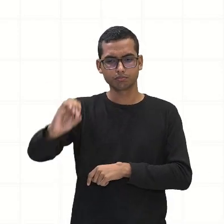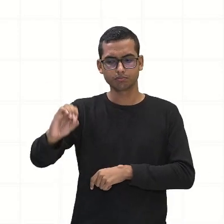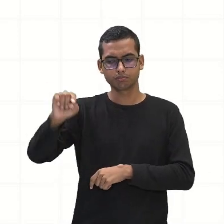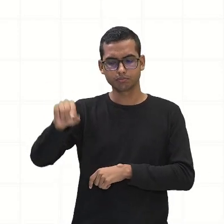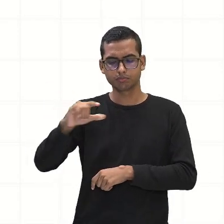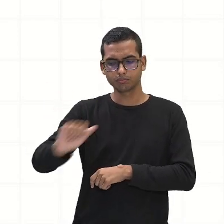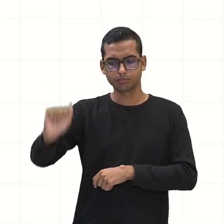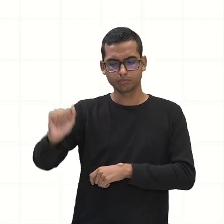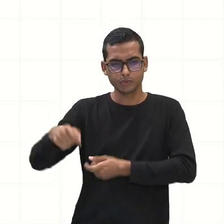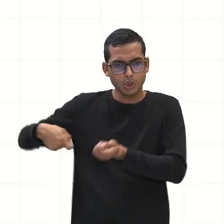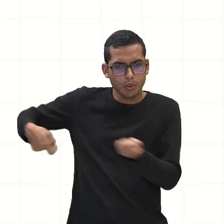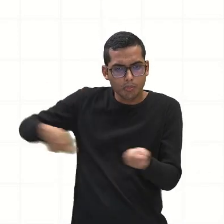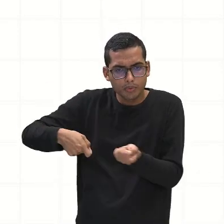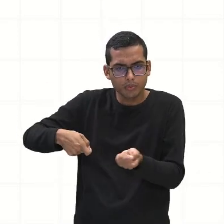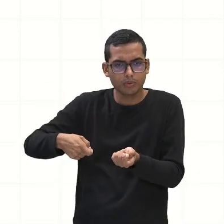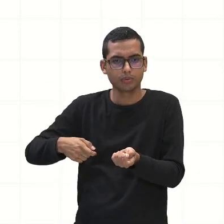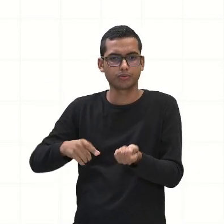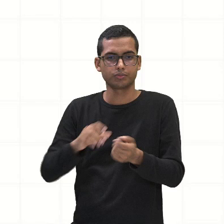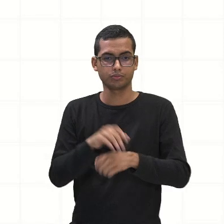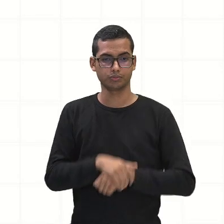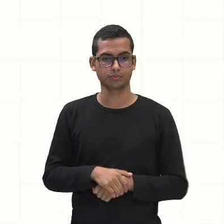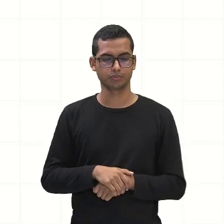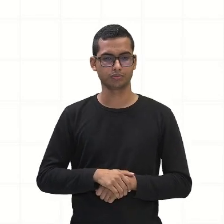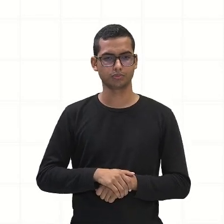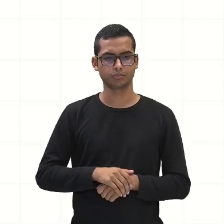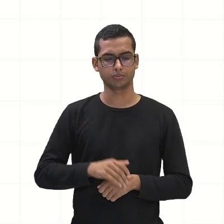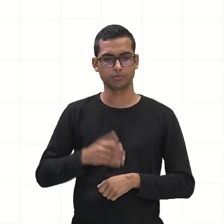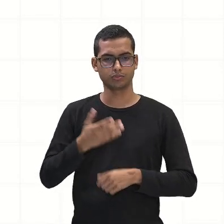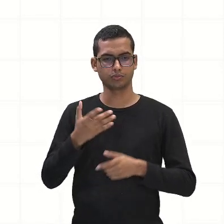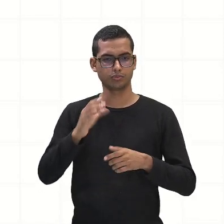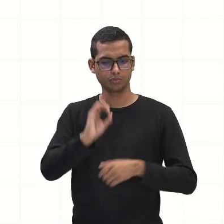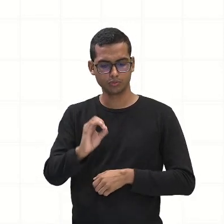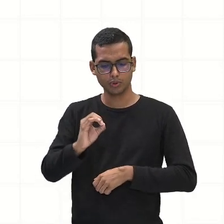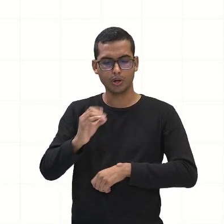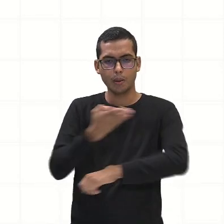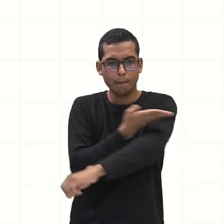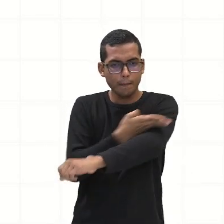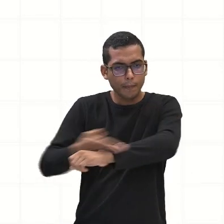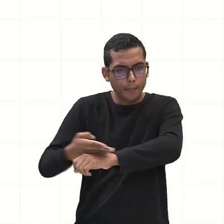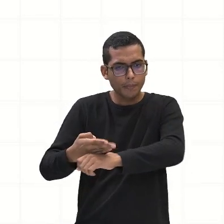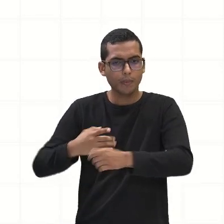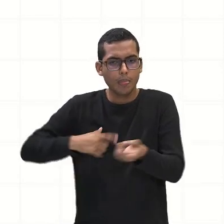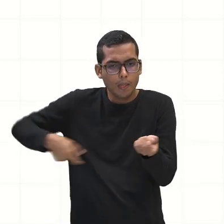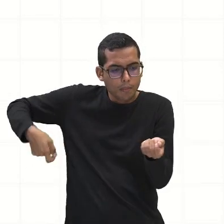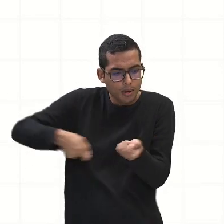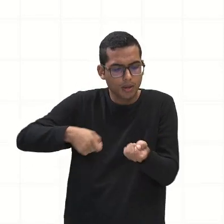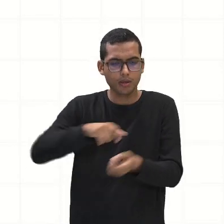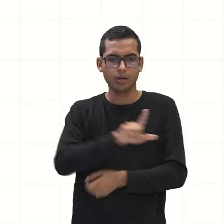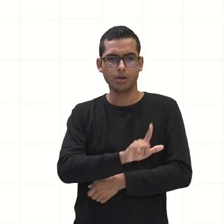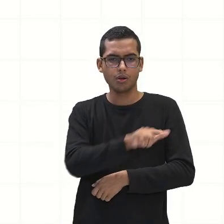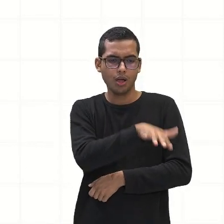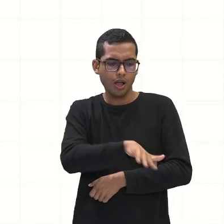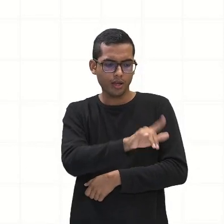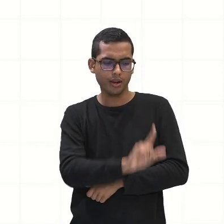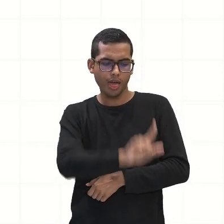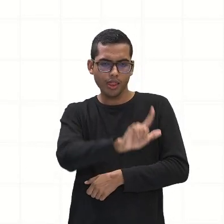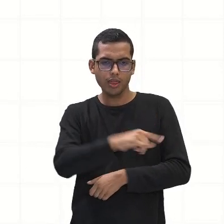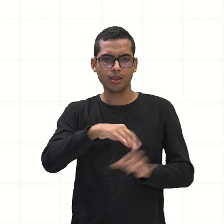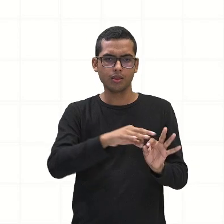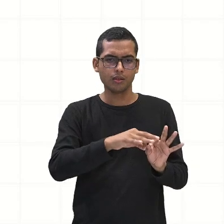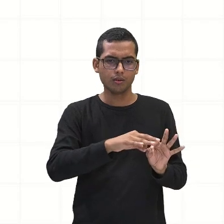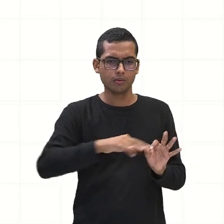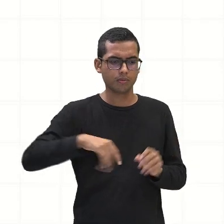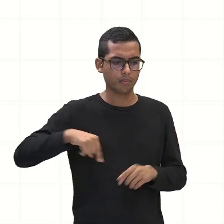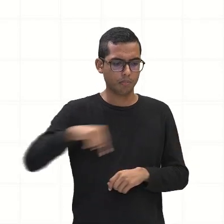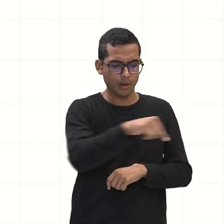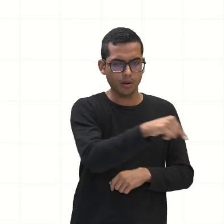lançará a bola branca até o ponto L, de modo que a mesma possa rebater e colidir com a preta.